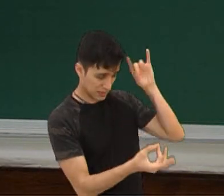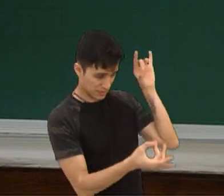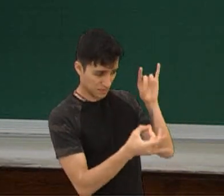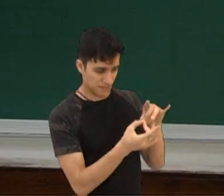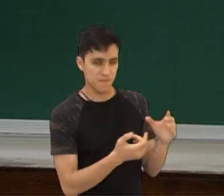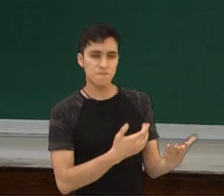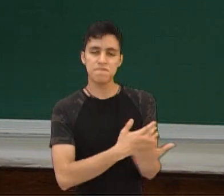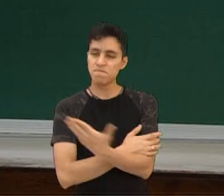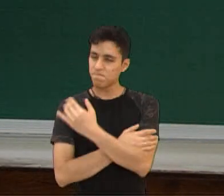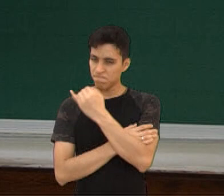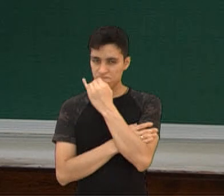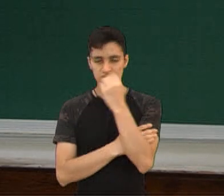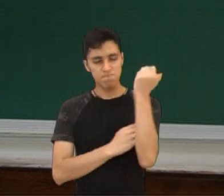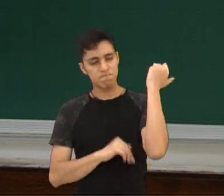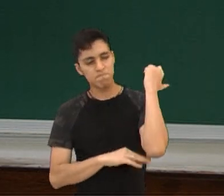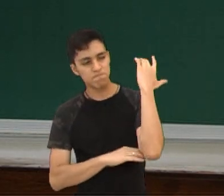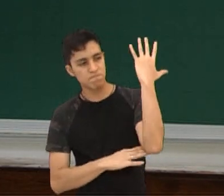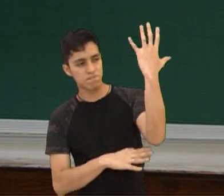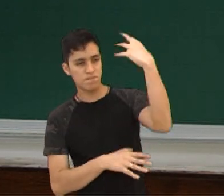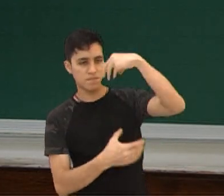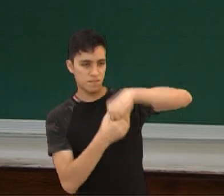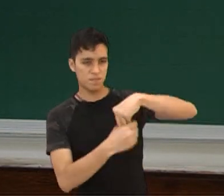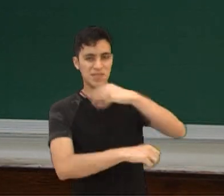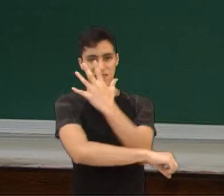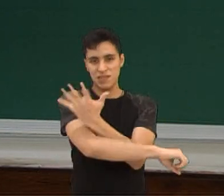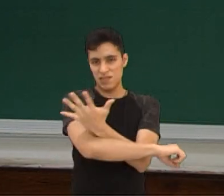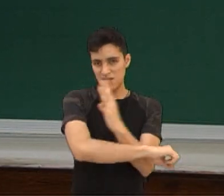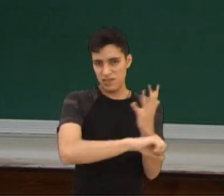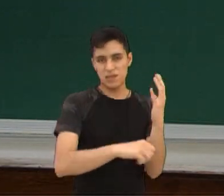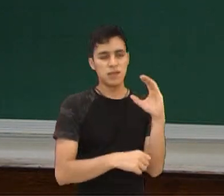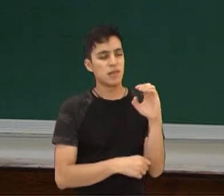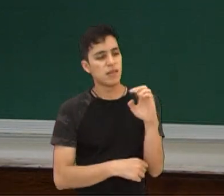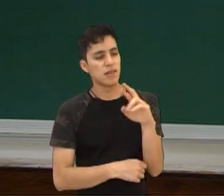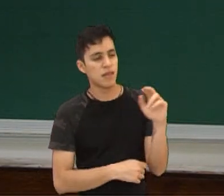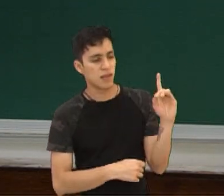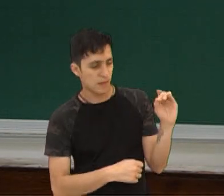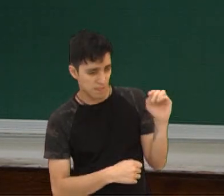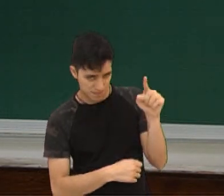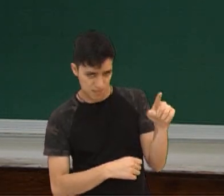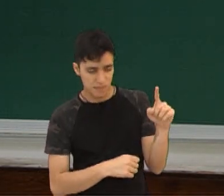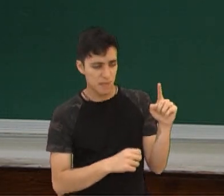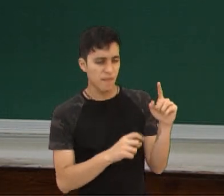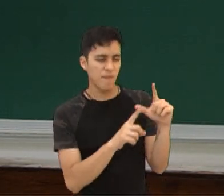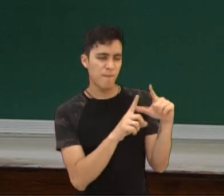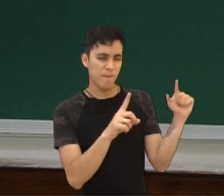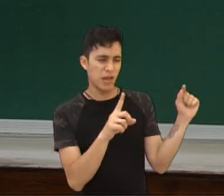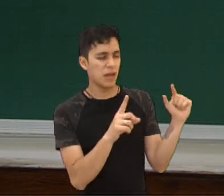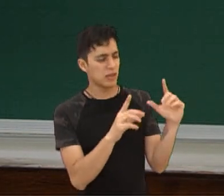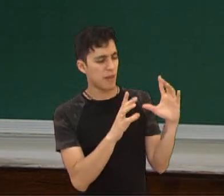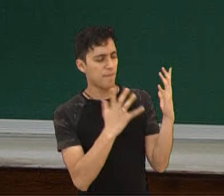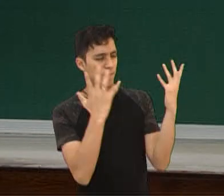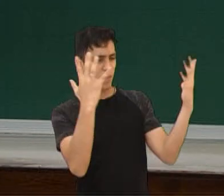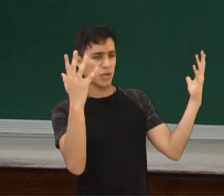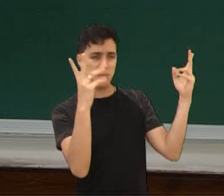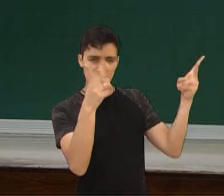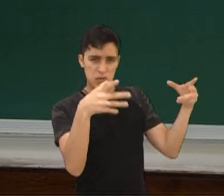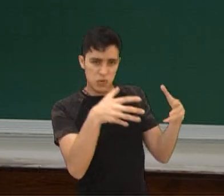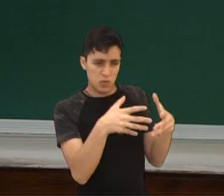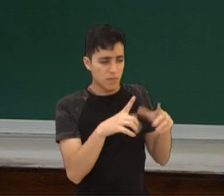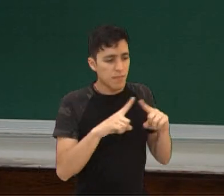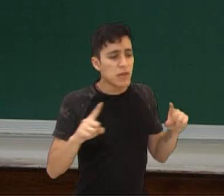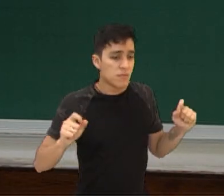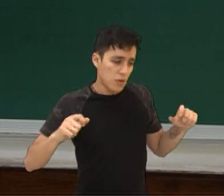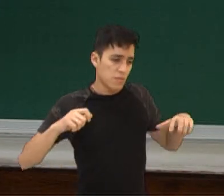usou o exemplo das plantas que estão ali do cerrado, né? Essas plantas que são da mesma espécie podem competir por espaço,